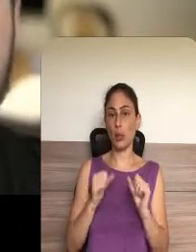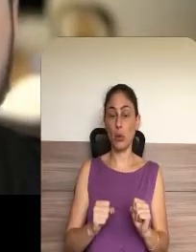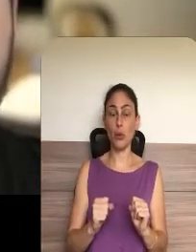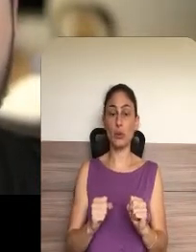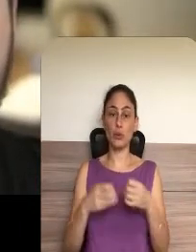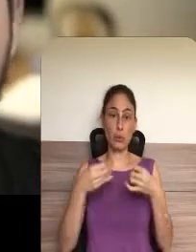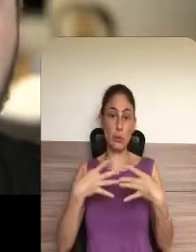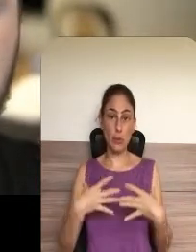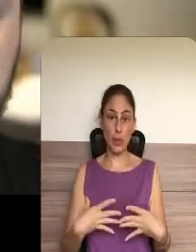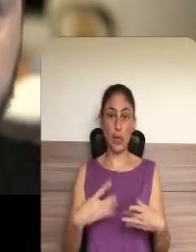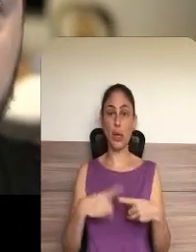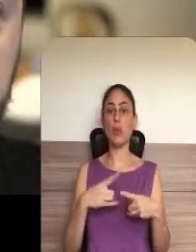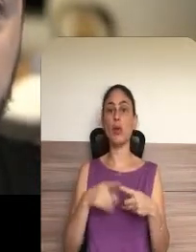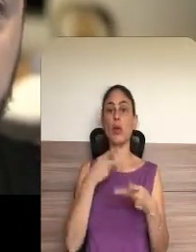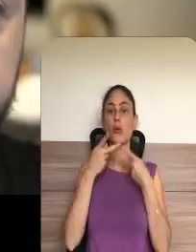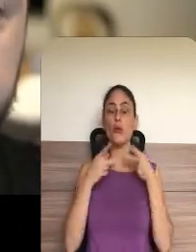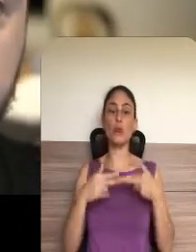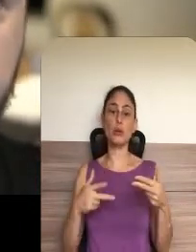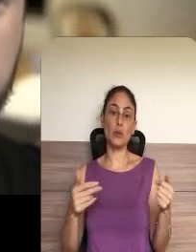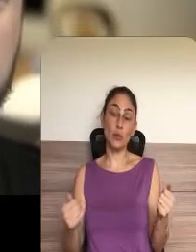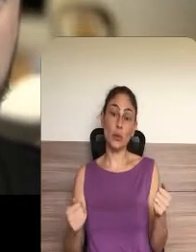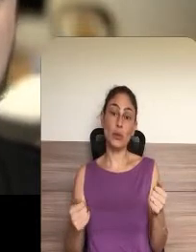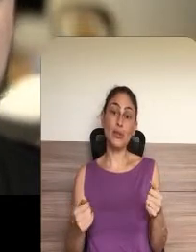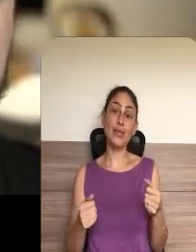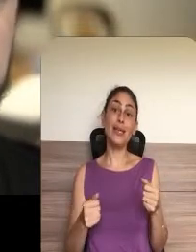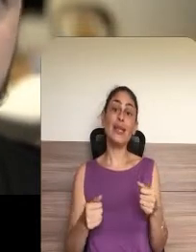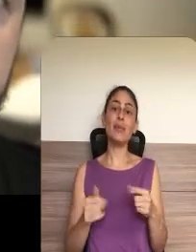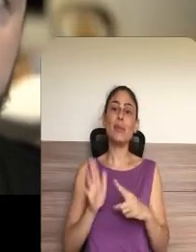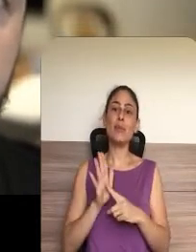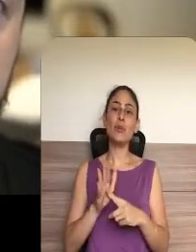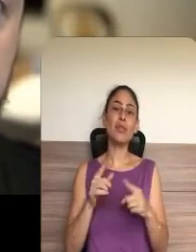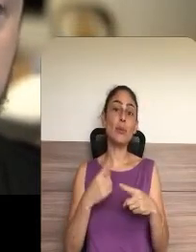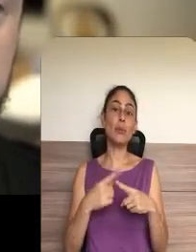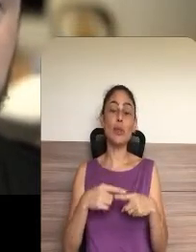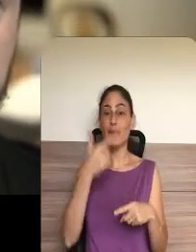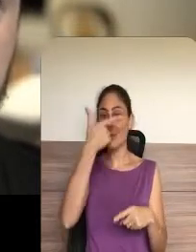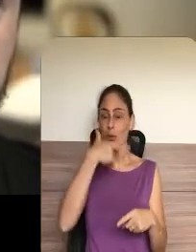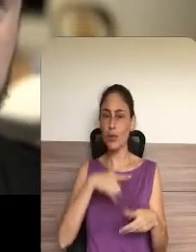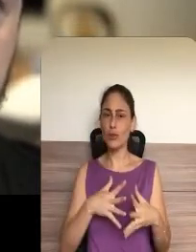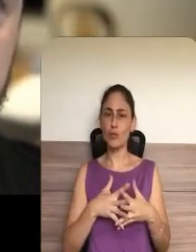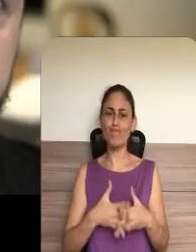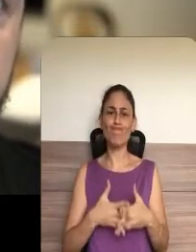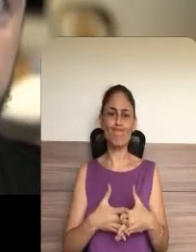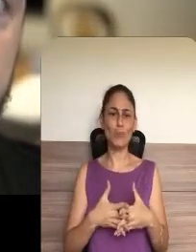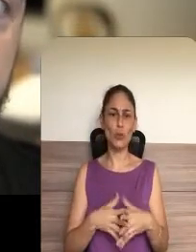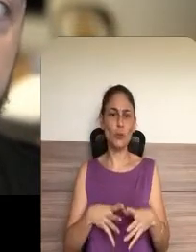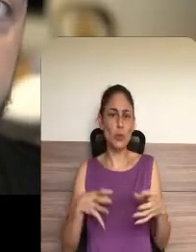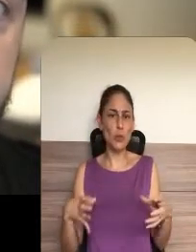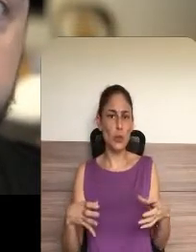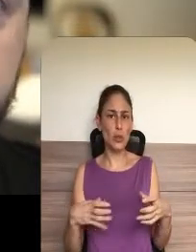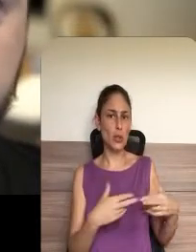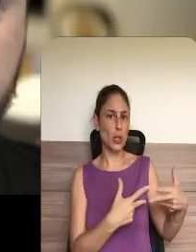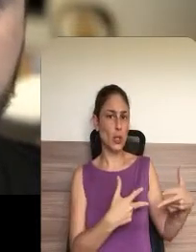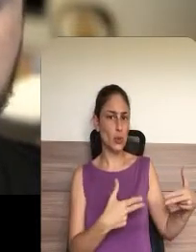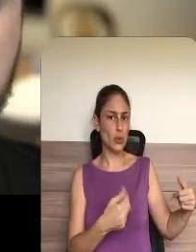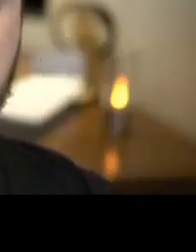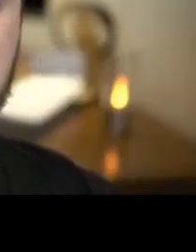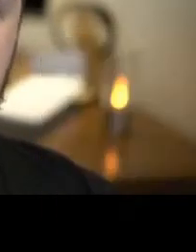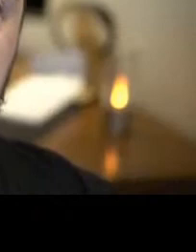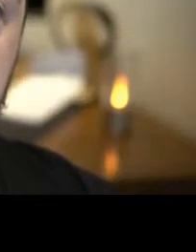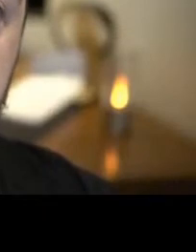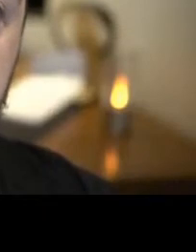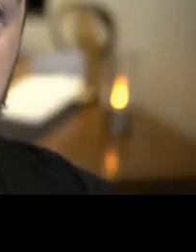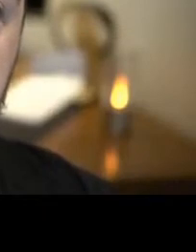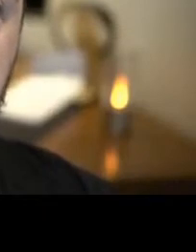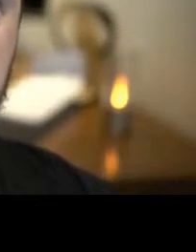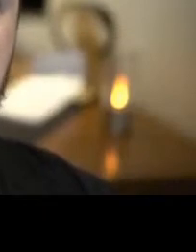a credencial que eu tenho para falar o que eu vou falar por aqui hoje, para explicar por que eu acho que tem um desalinhamento muito grande entre ações e o que